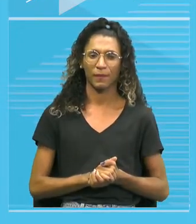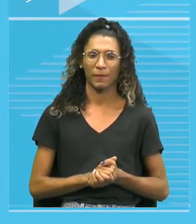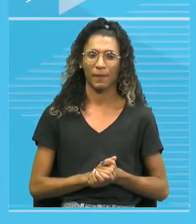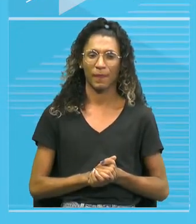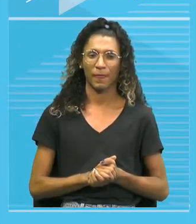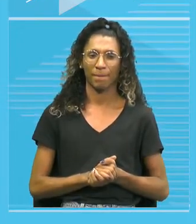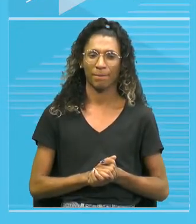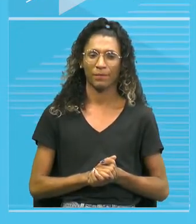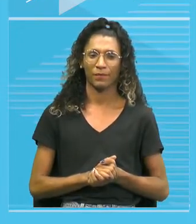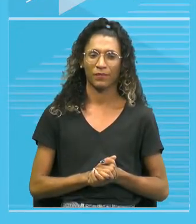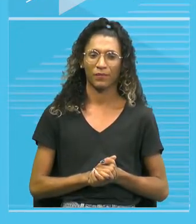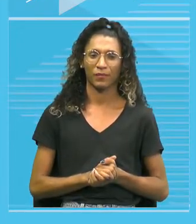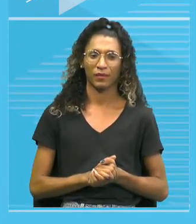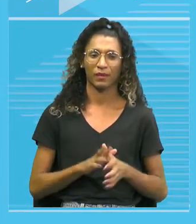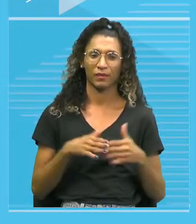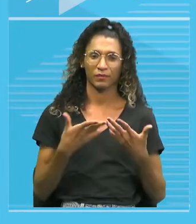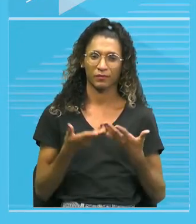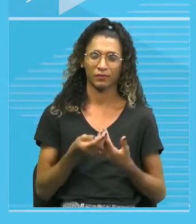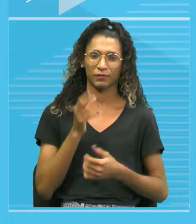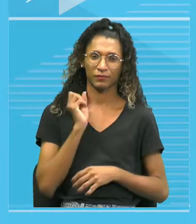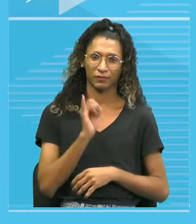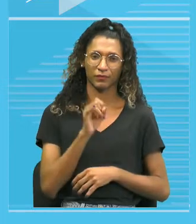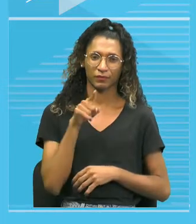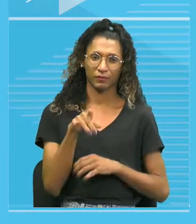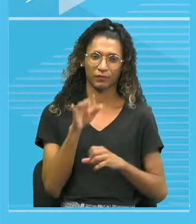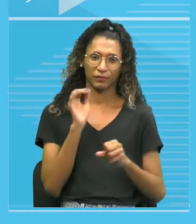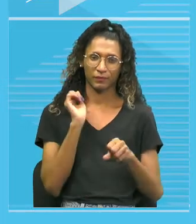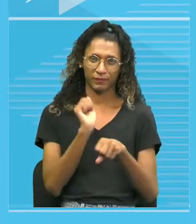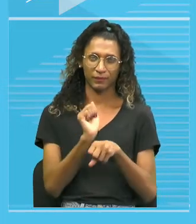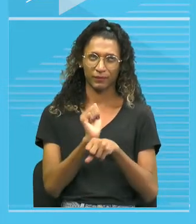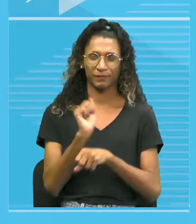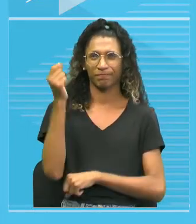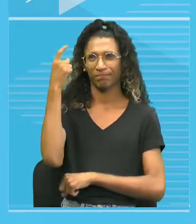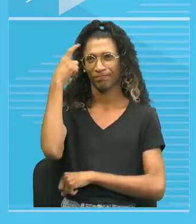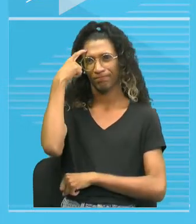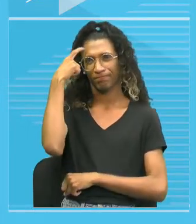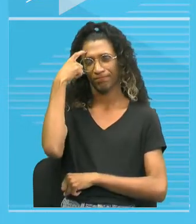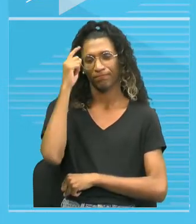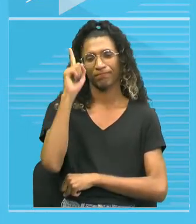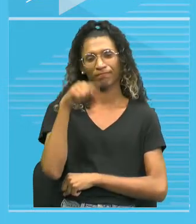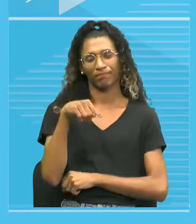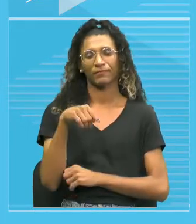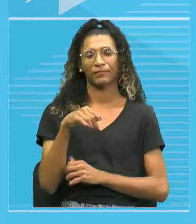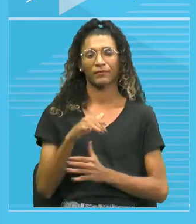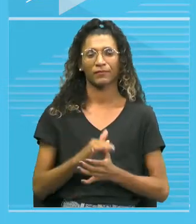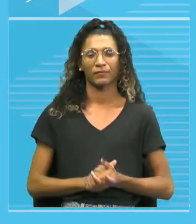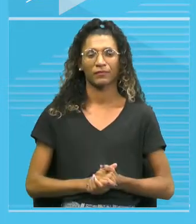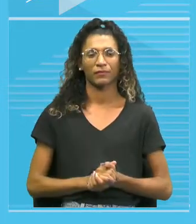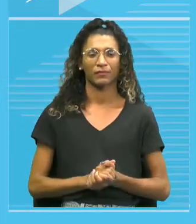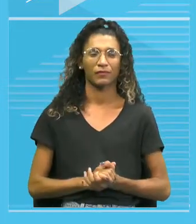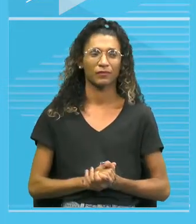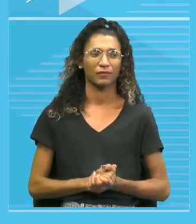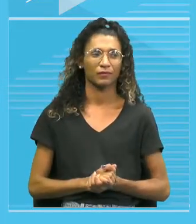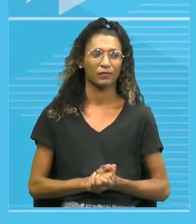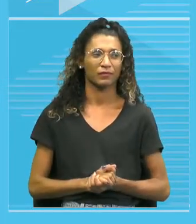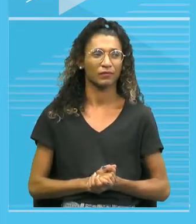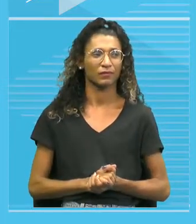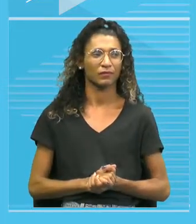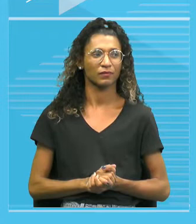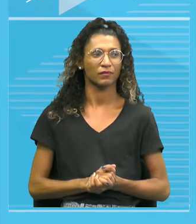Então, se você for parar um pouquinho para raciocinar, é por aí. Sabe?